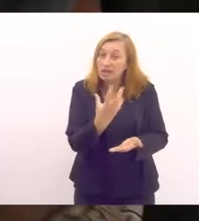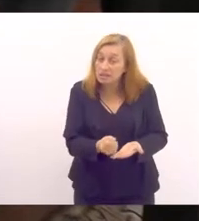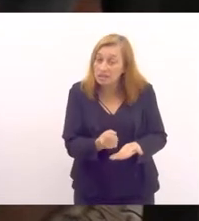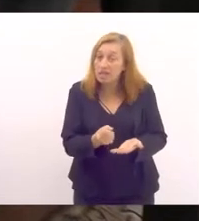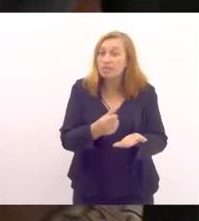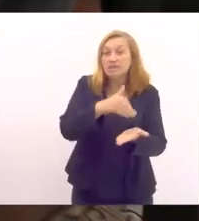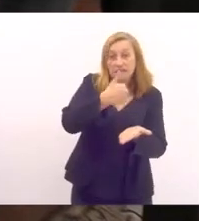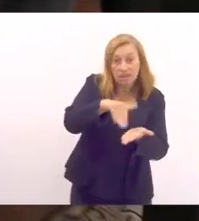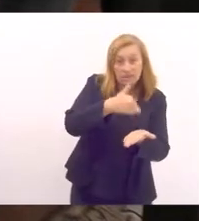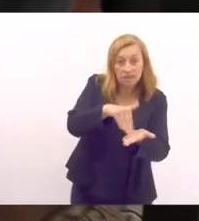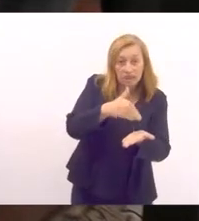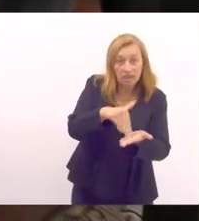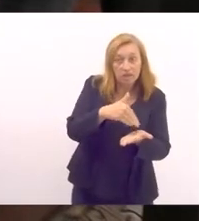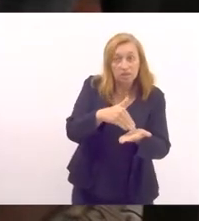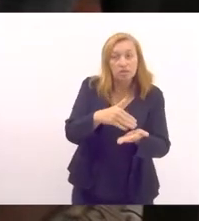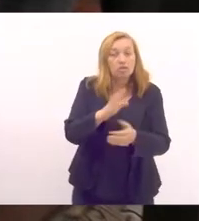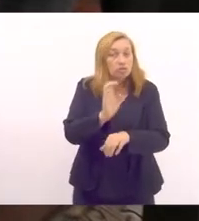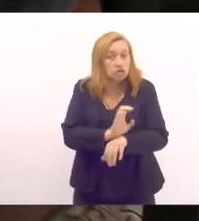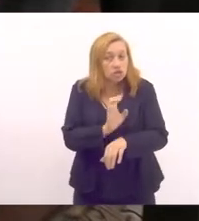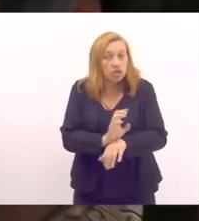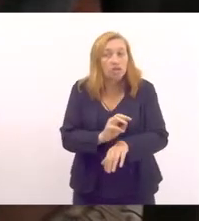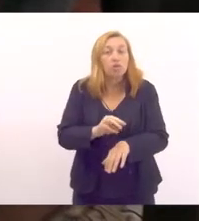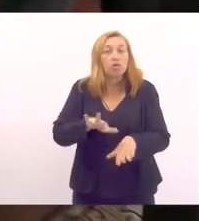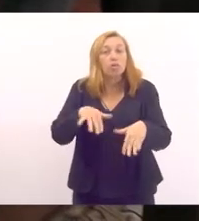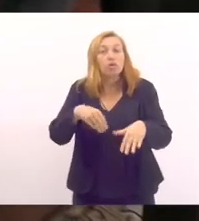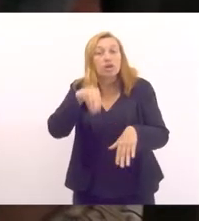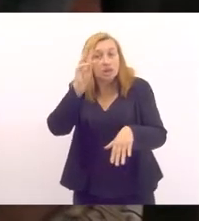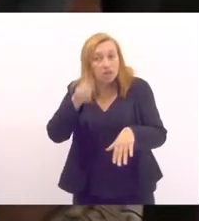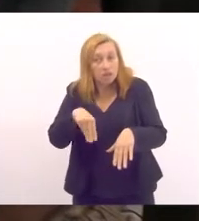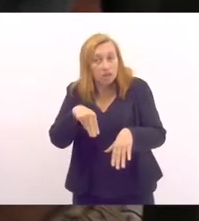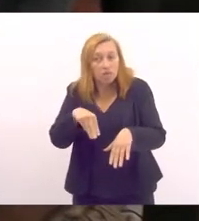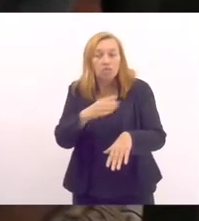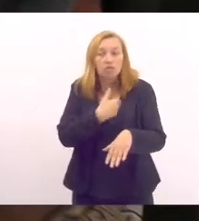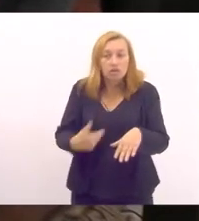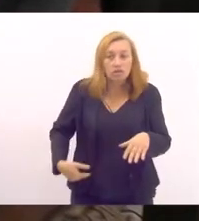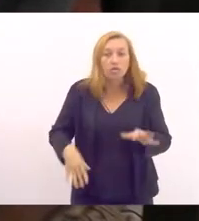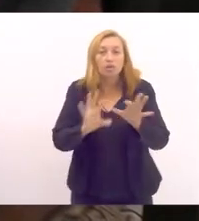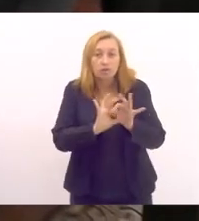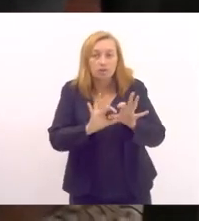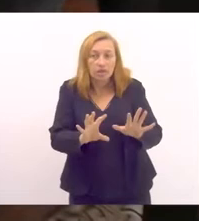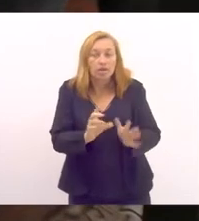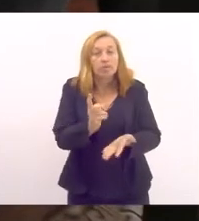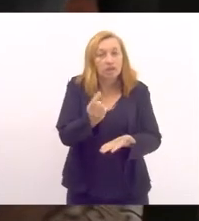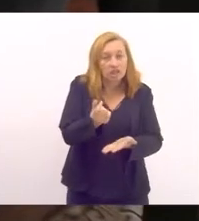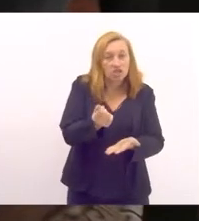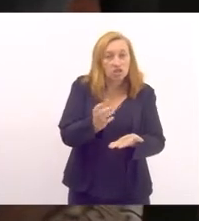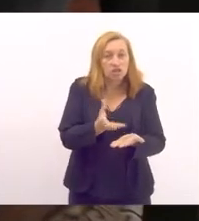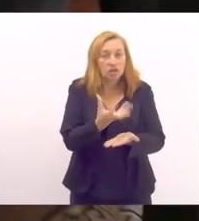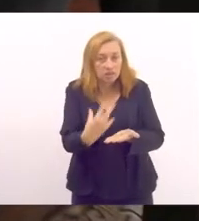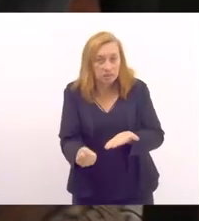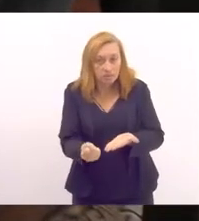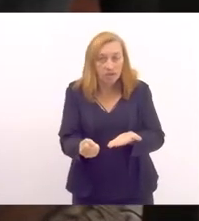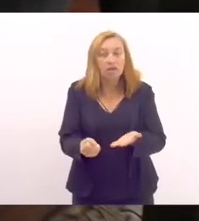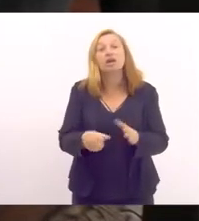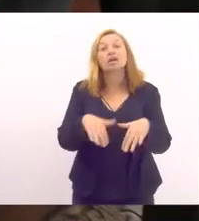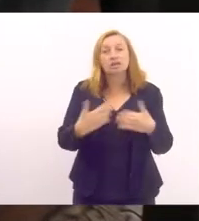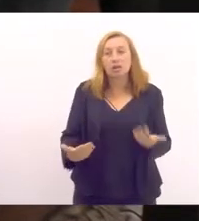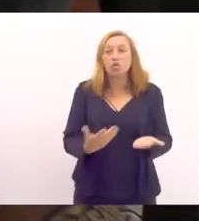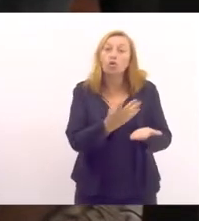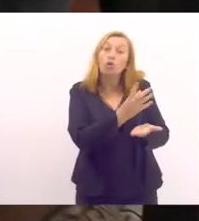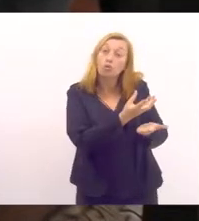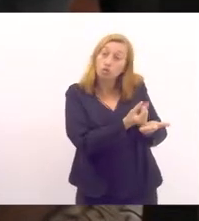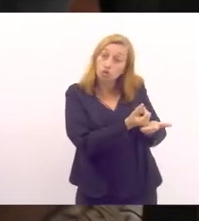secretário de Estado, né, ou alguém que o governador, né, deliberar para aquele efeito, né? Então, fundo,